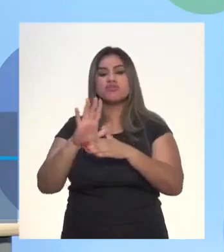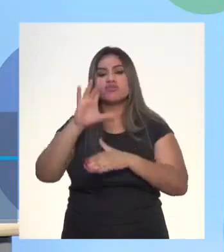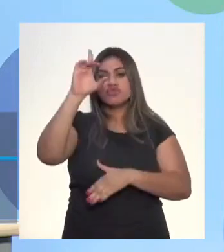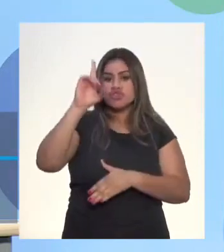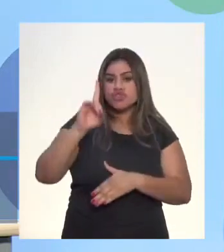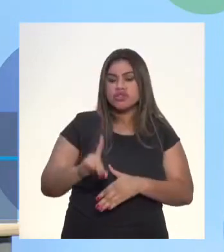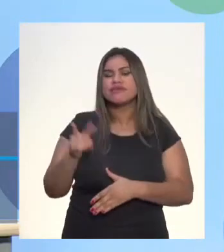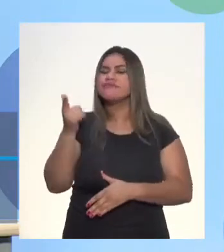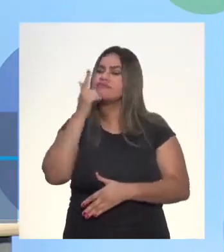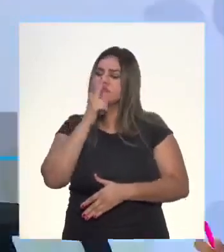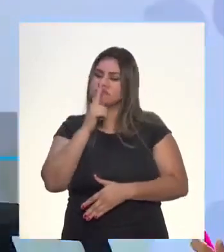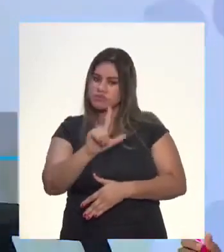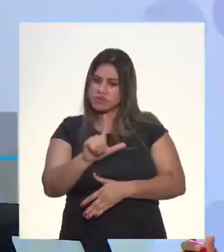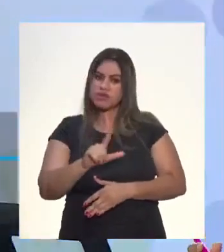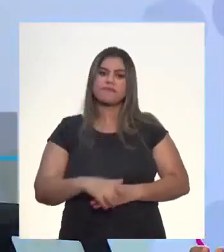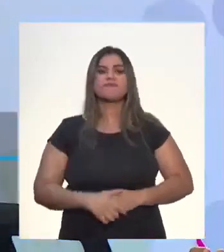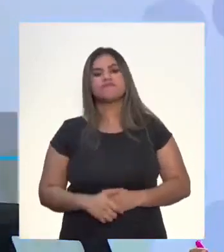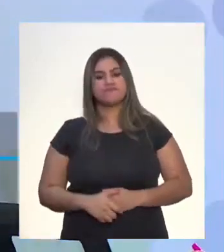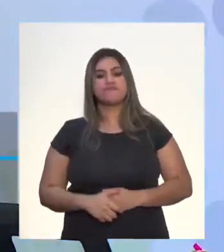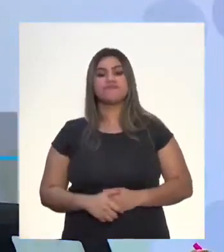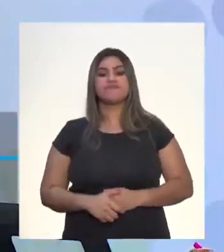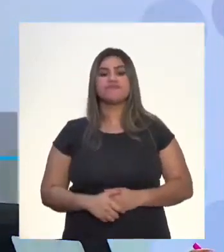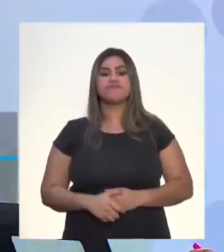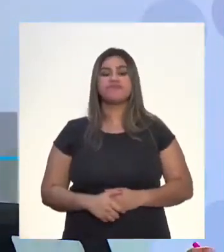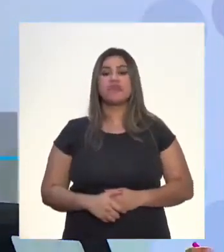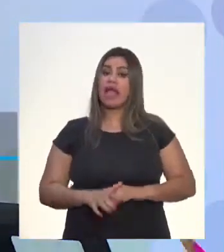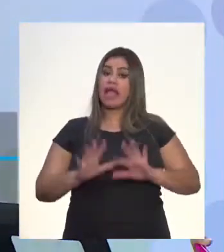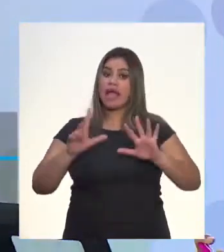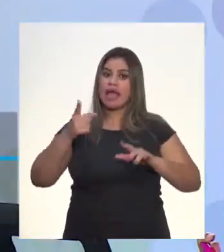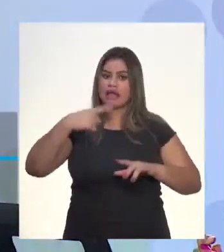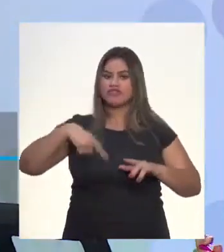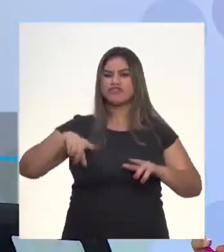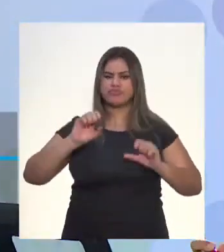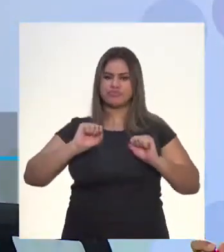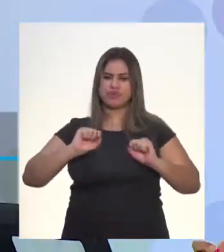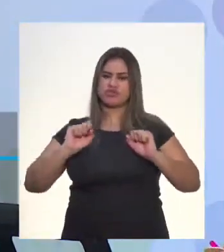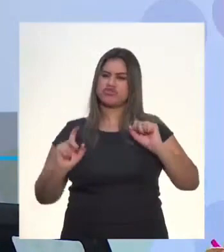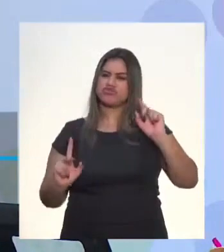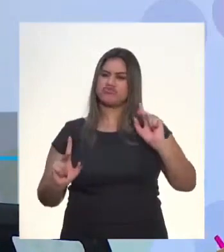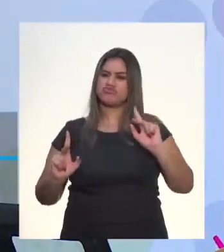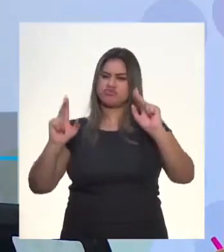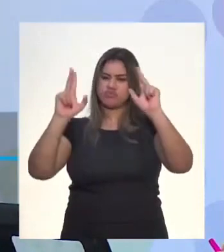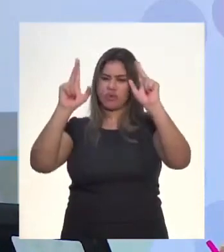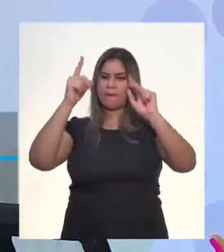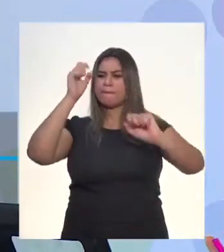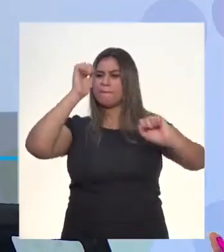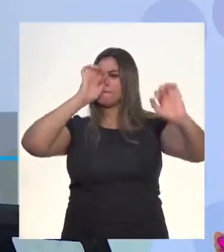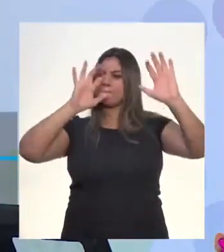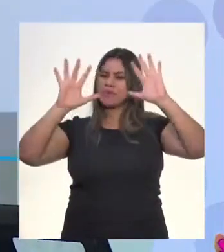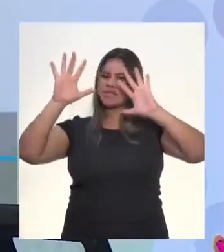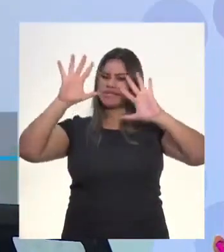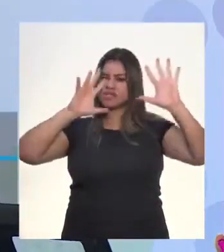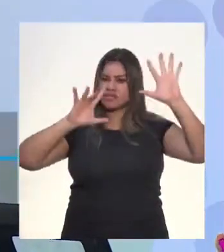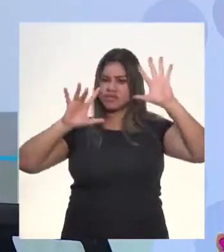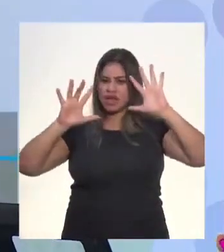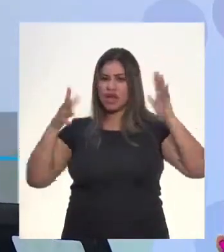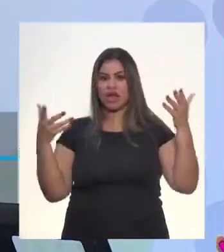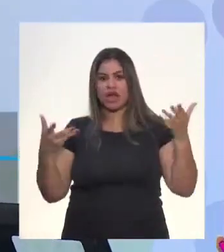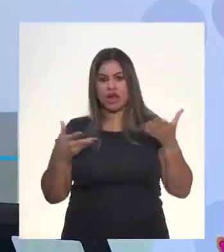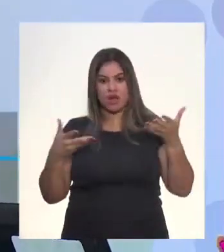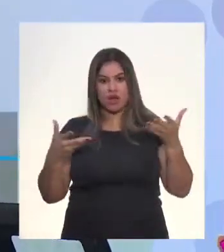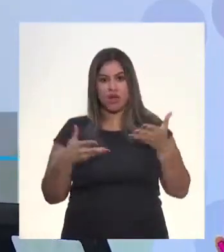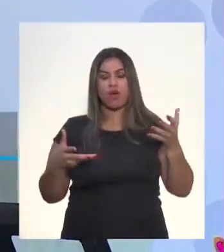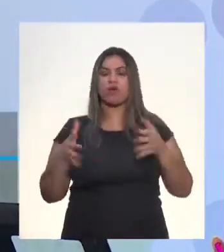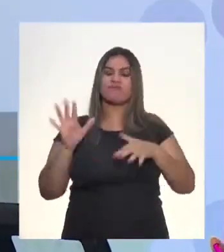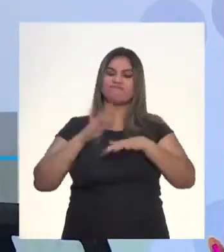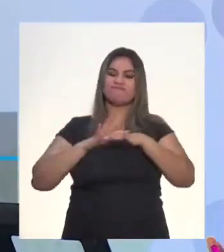fato, garantidos. Eu acho que a gente pode até fazer um recorte aqui e pensar que, nesse momento, né, em que a gente está enfrentando uma